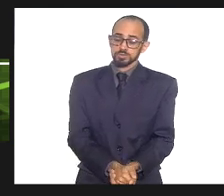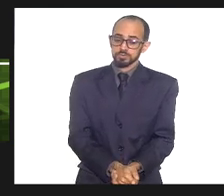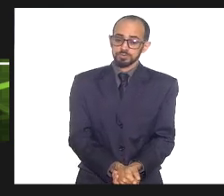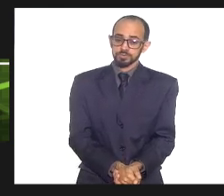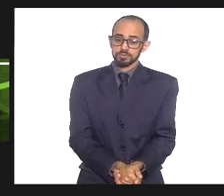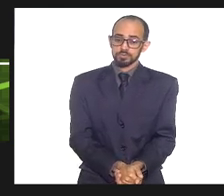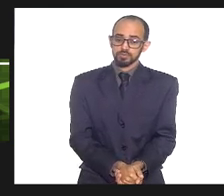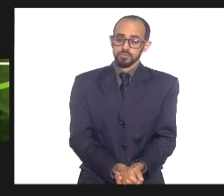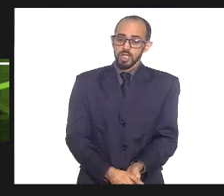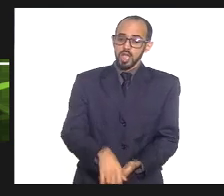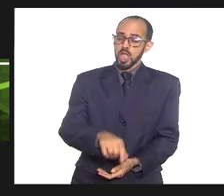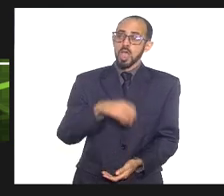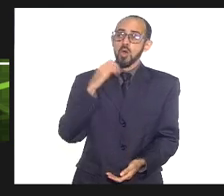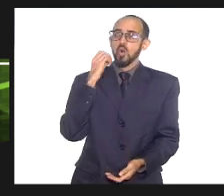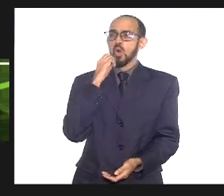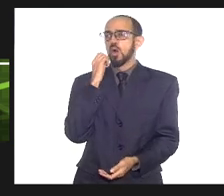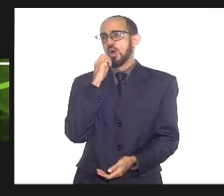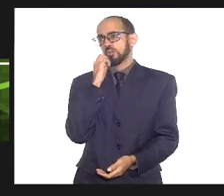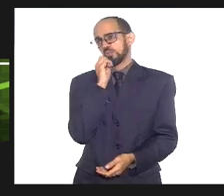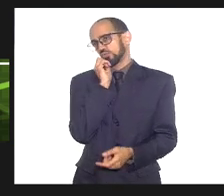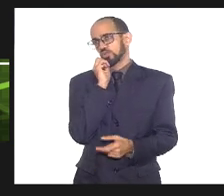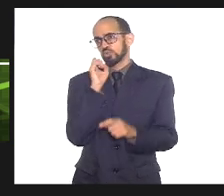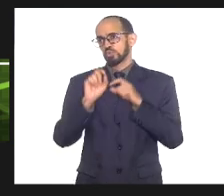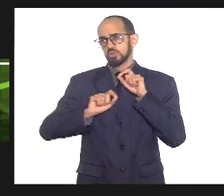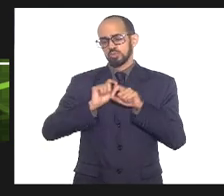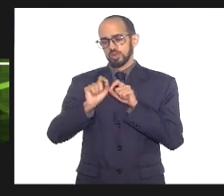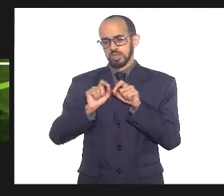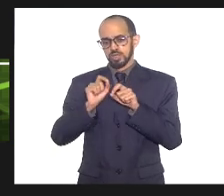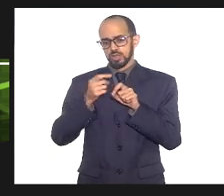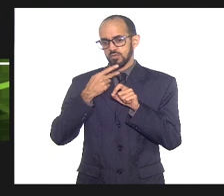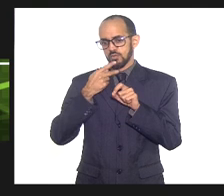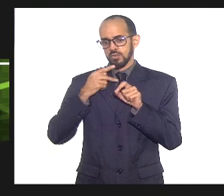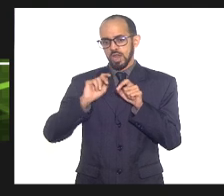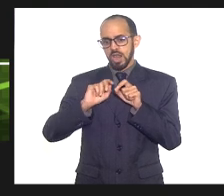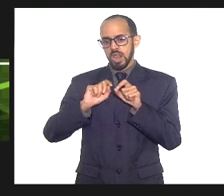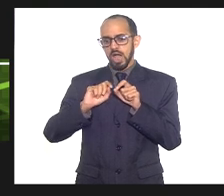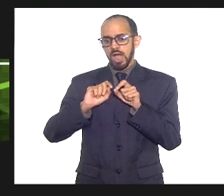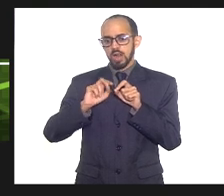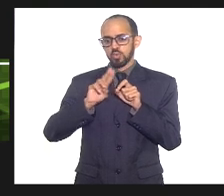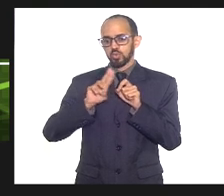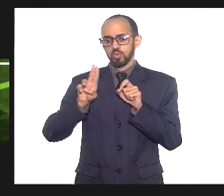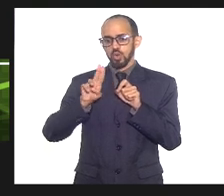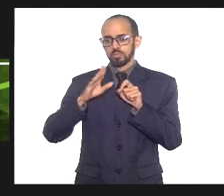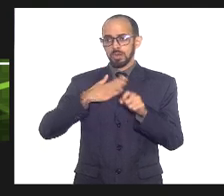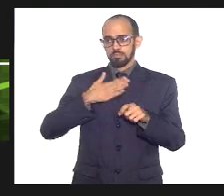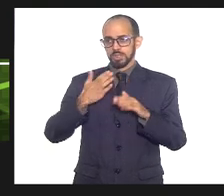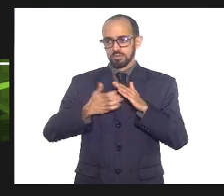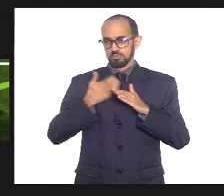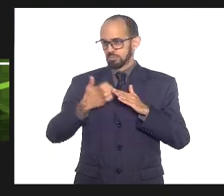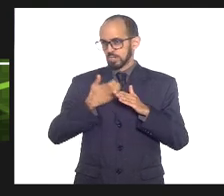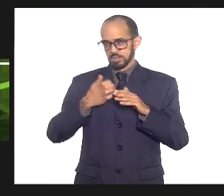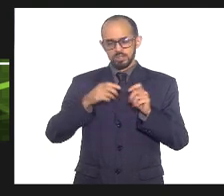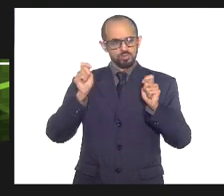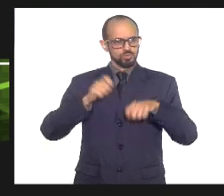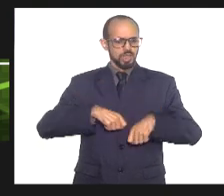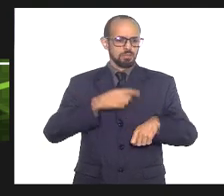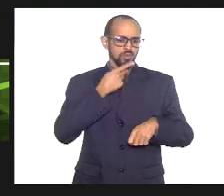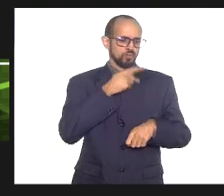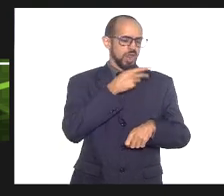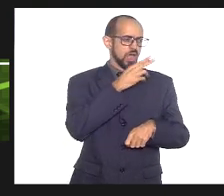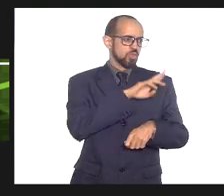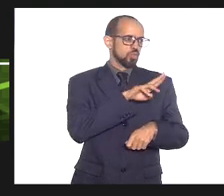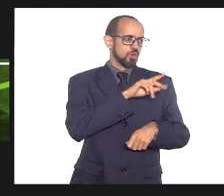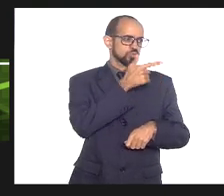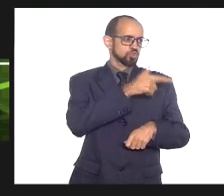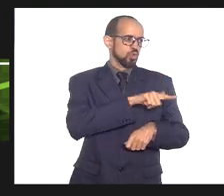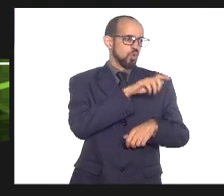é lógico, é óbvio que vou me manifestar em nome de Total Energy, não me manifesto, nem posso me manifestar em nome de